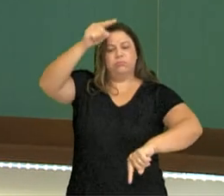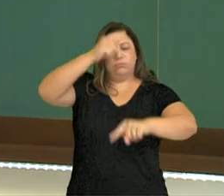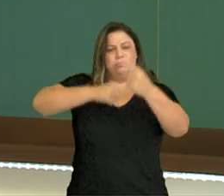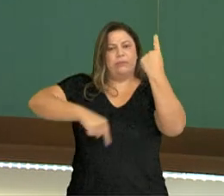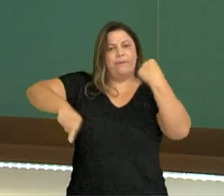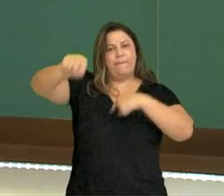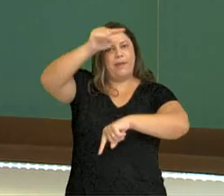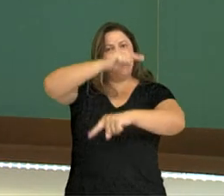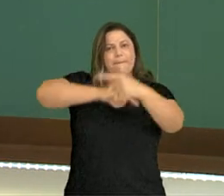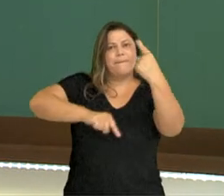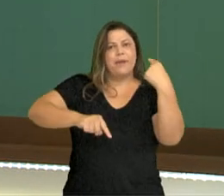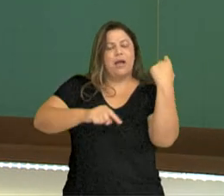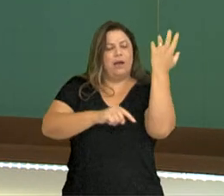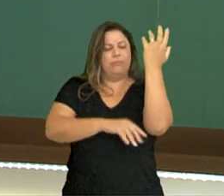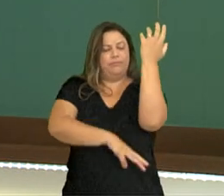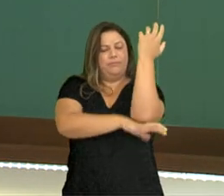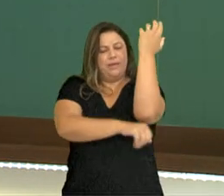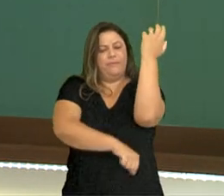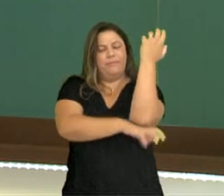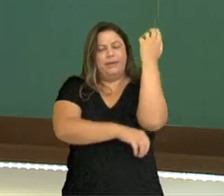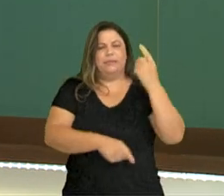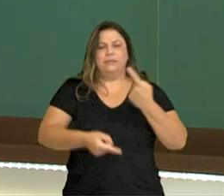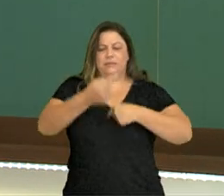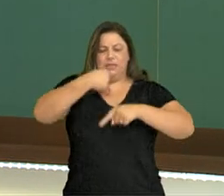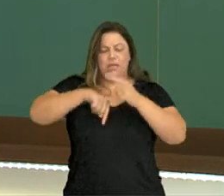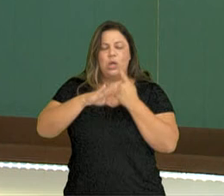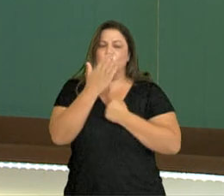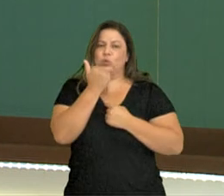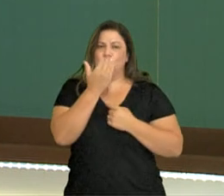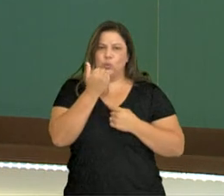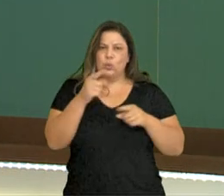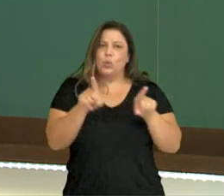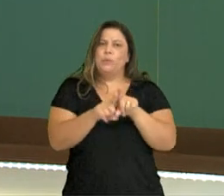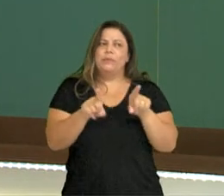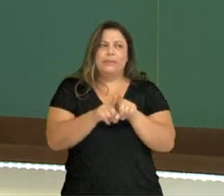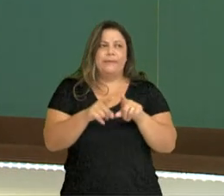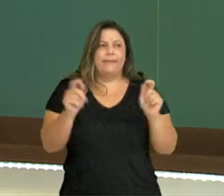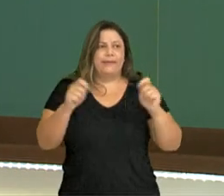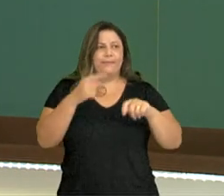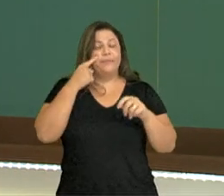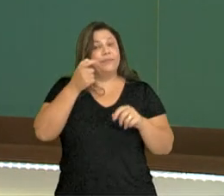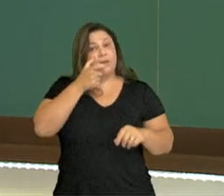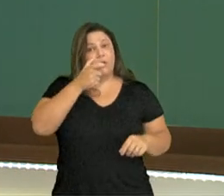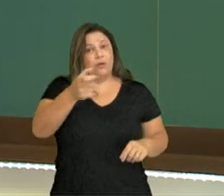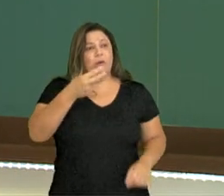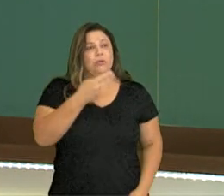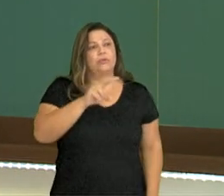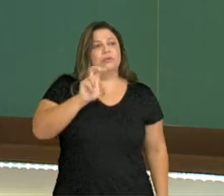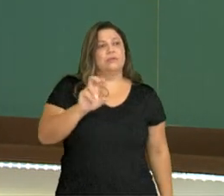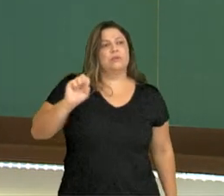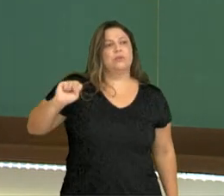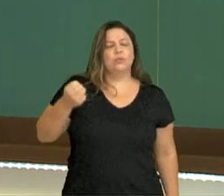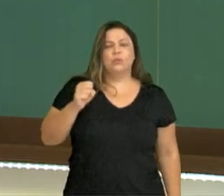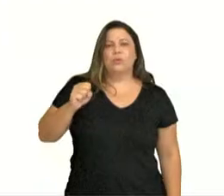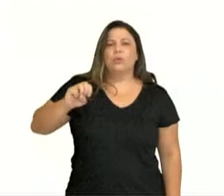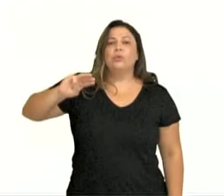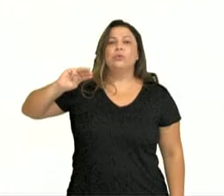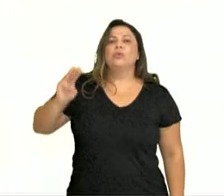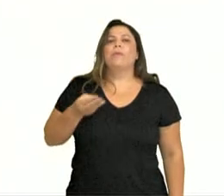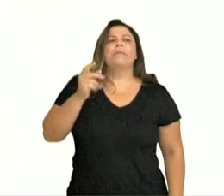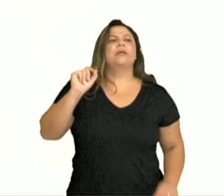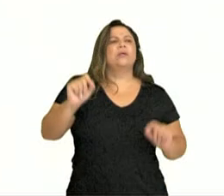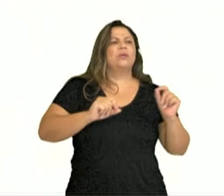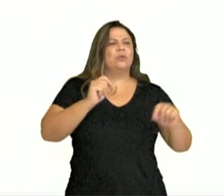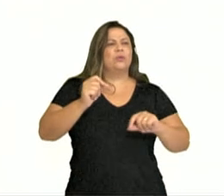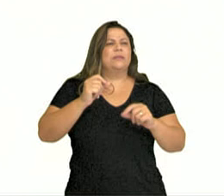quando a gente se alimenta delas, a gente acaba recebendo nitrogênio nesse formato. Olha que interessante, 258 milhões de toneladas